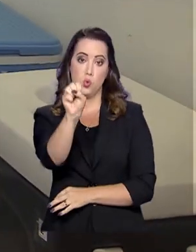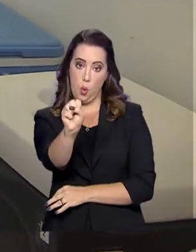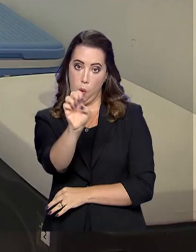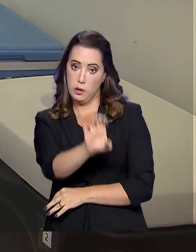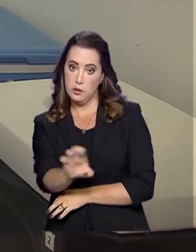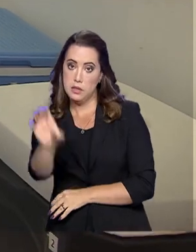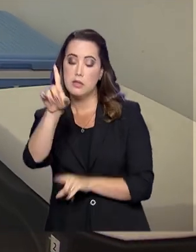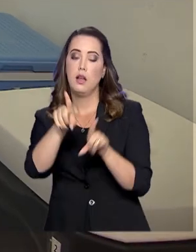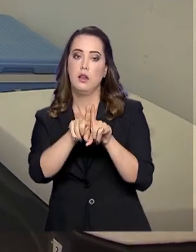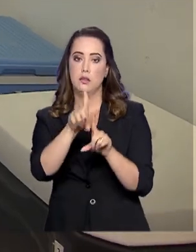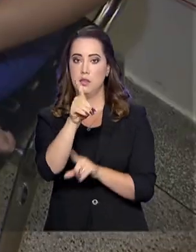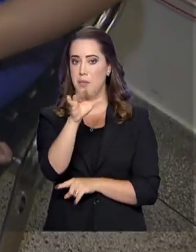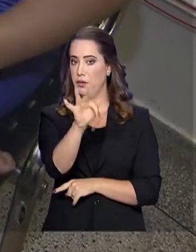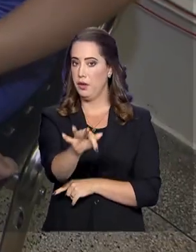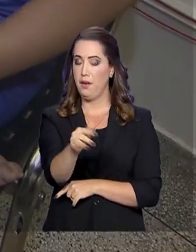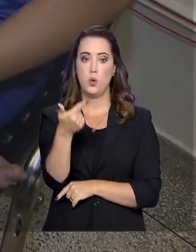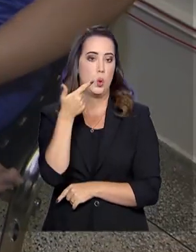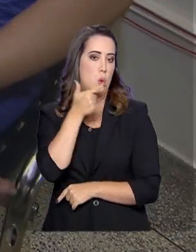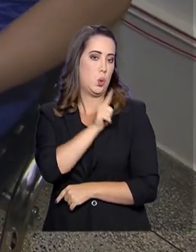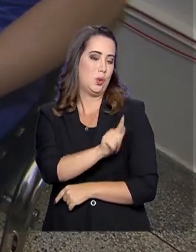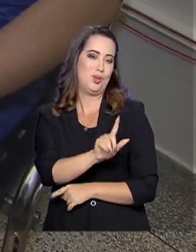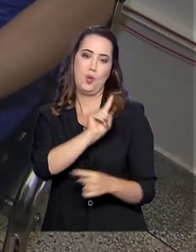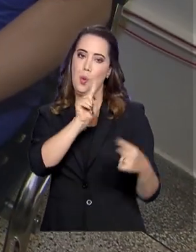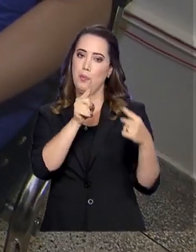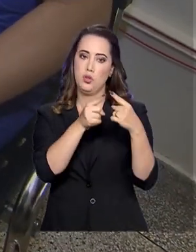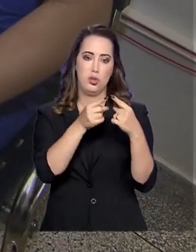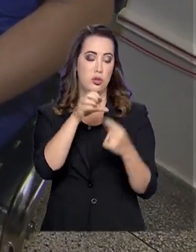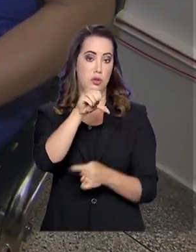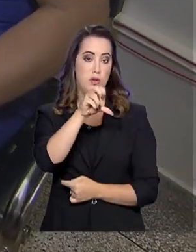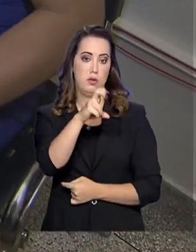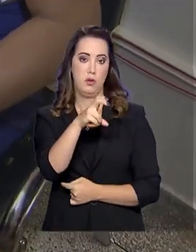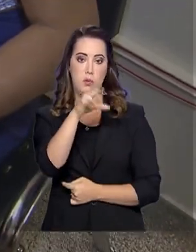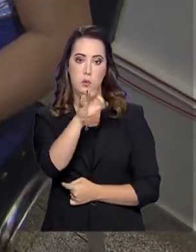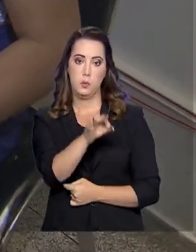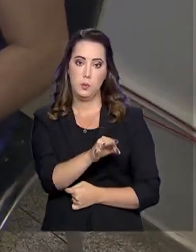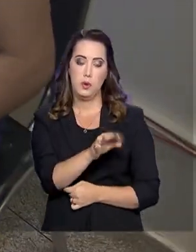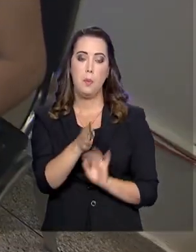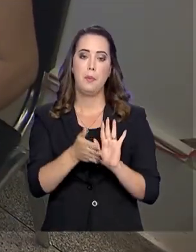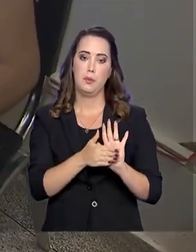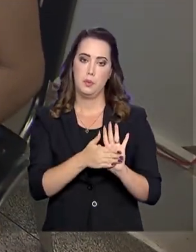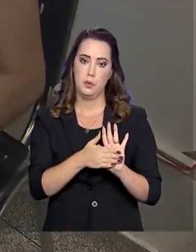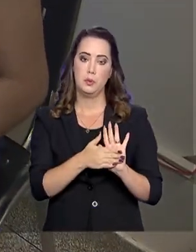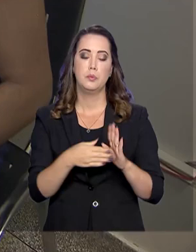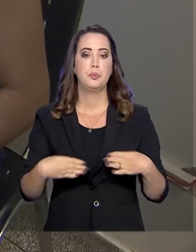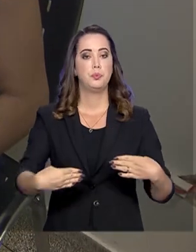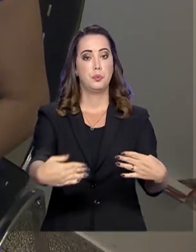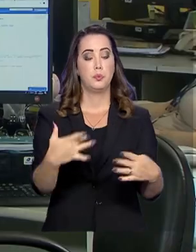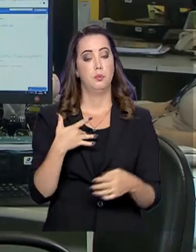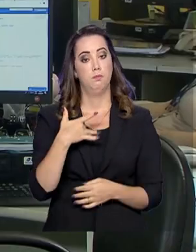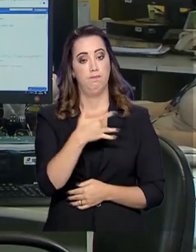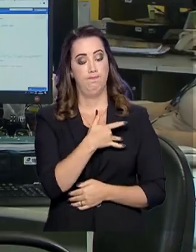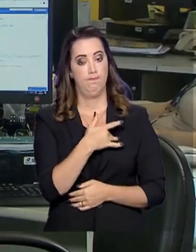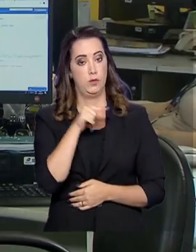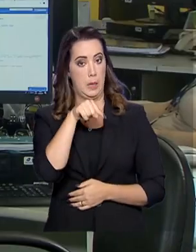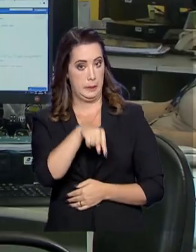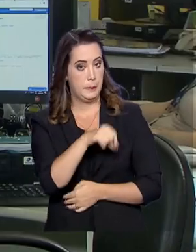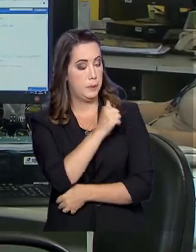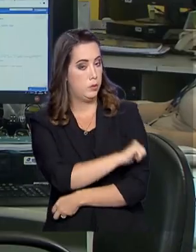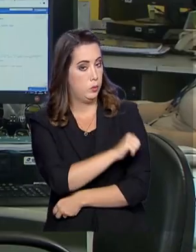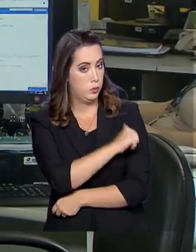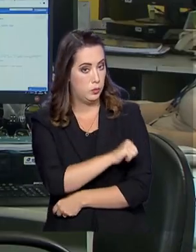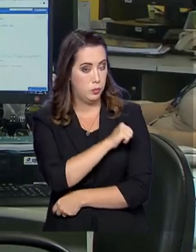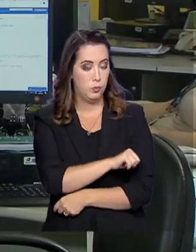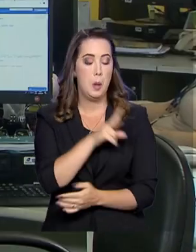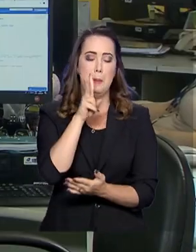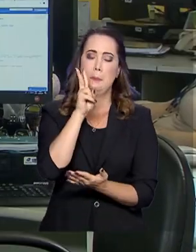mais o Distrito Federal não conseguiram atingir a meta de 95%, proposta pelo Ministério da Saúde. Aqui no Rio de Janeiro,